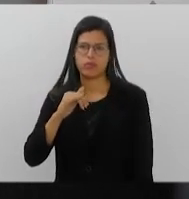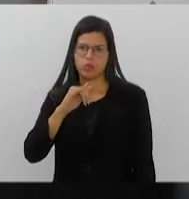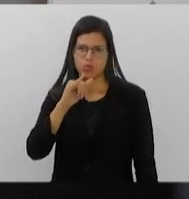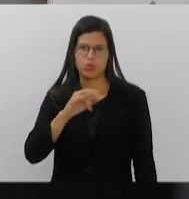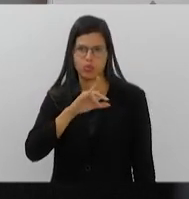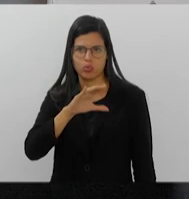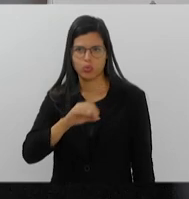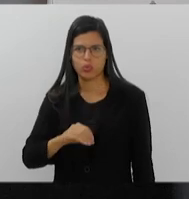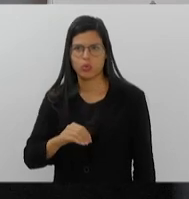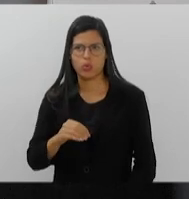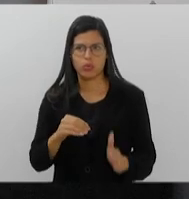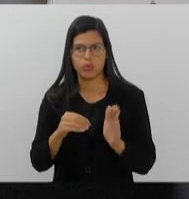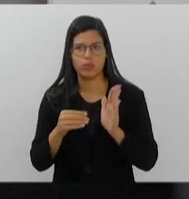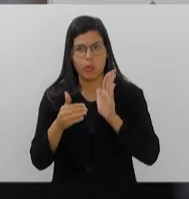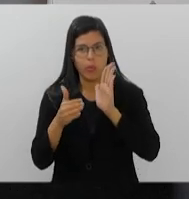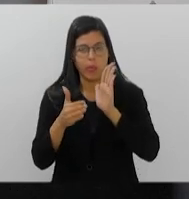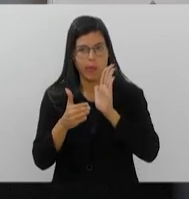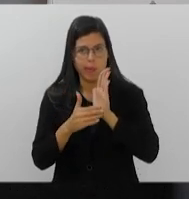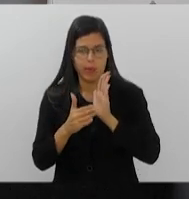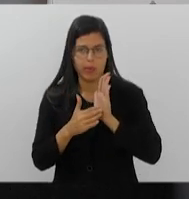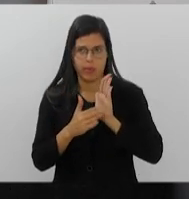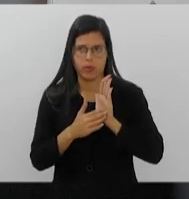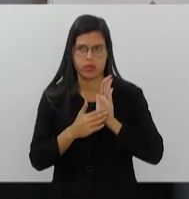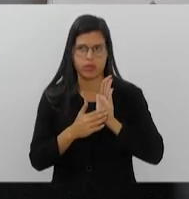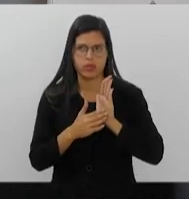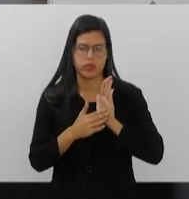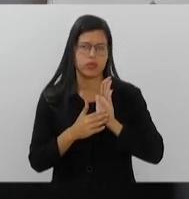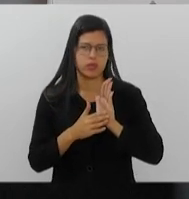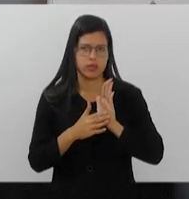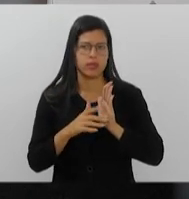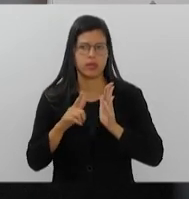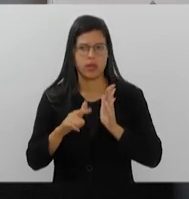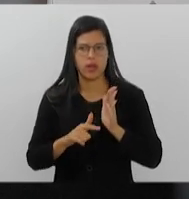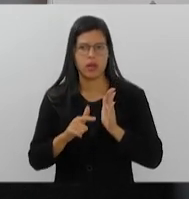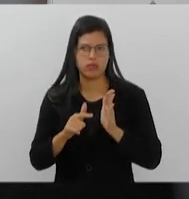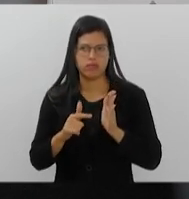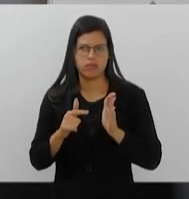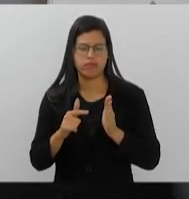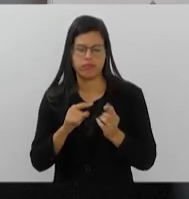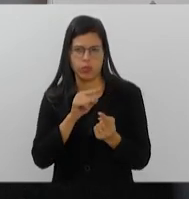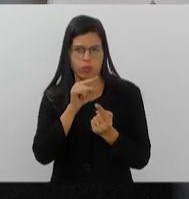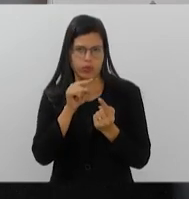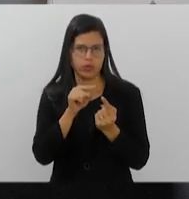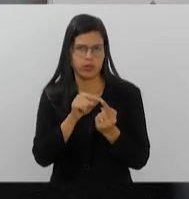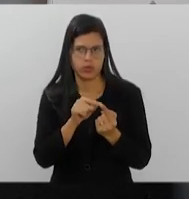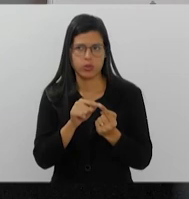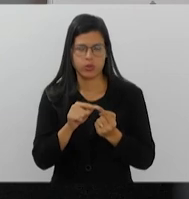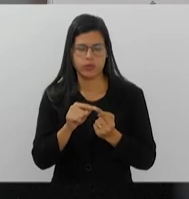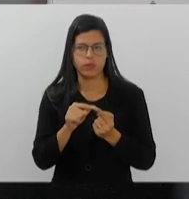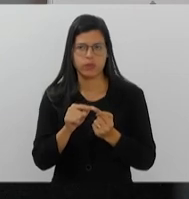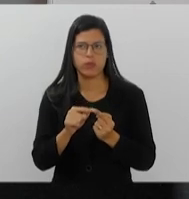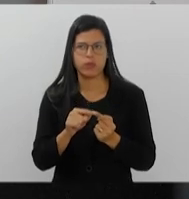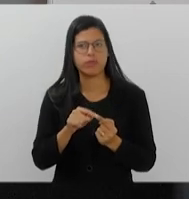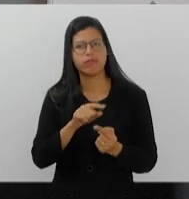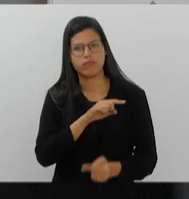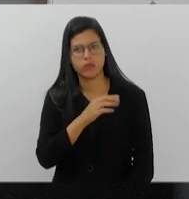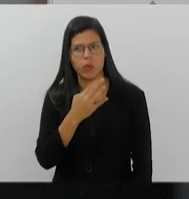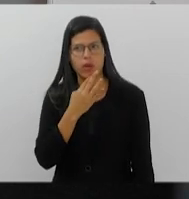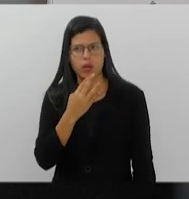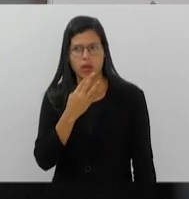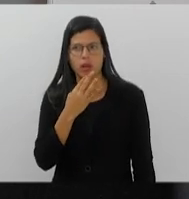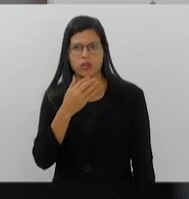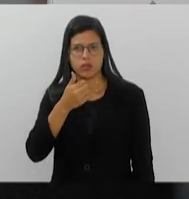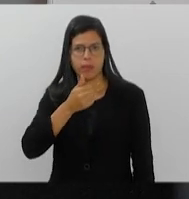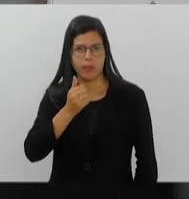propositivo. Esse é de fato, o meu desejo de coração, né? Quem me conhece um pouco aqui, eu estou no meu